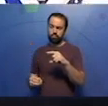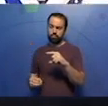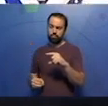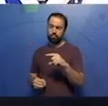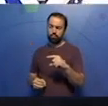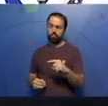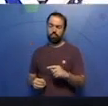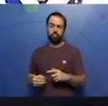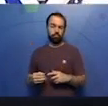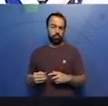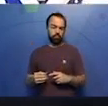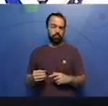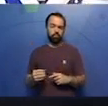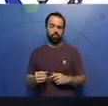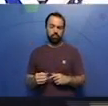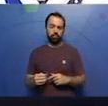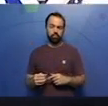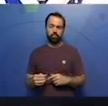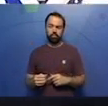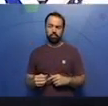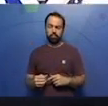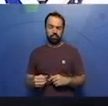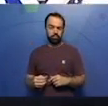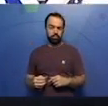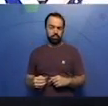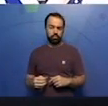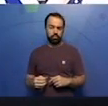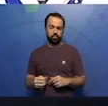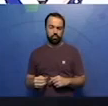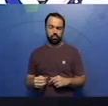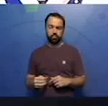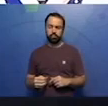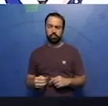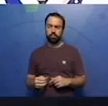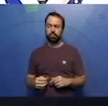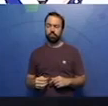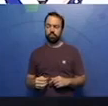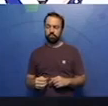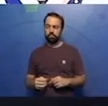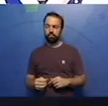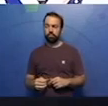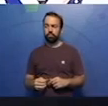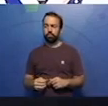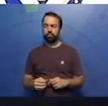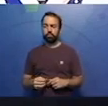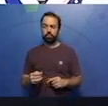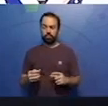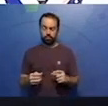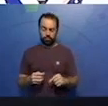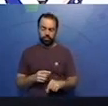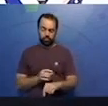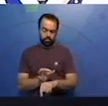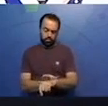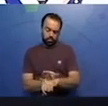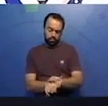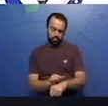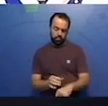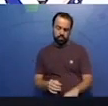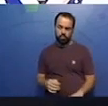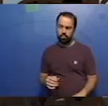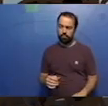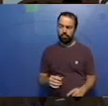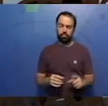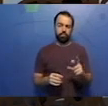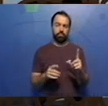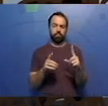assim que o relógio funciona. Então, vamos que ela está falando para nós. No relógio analógico, entre um